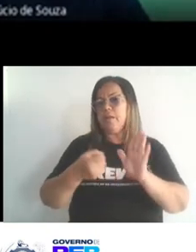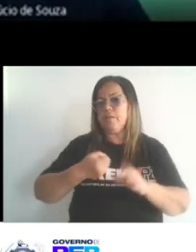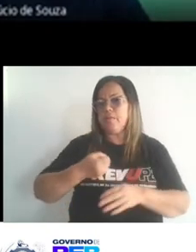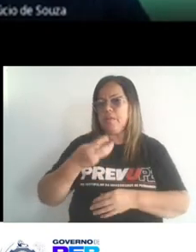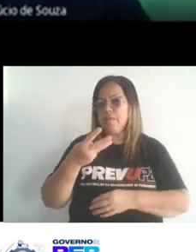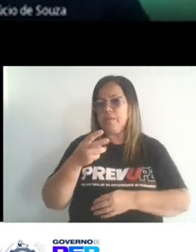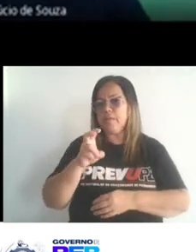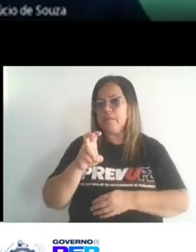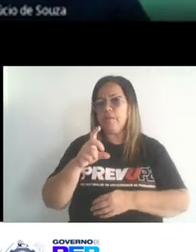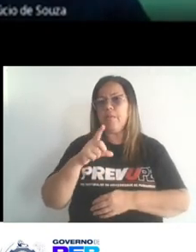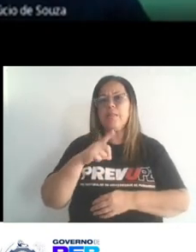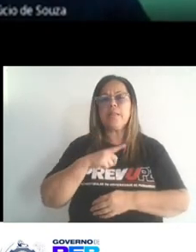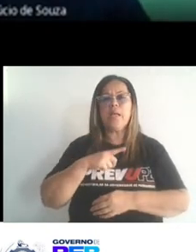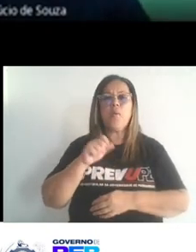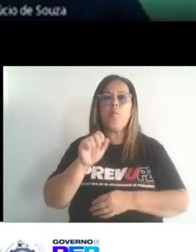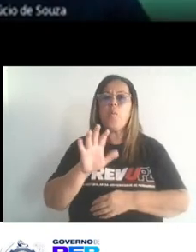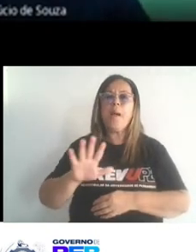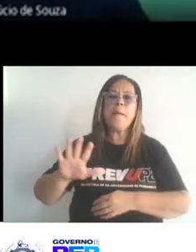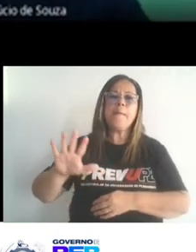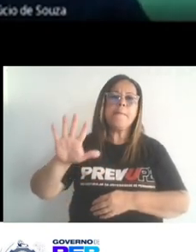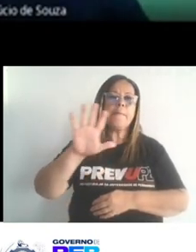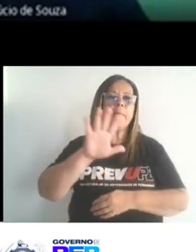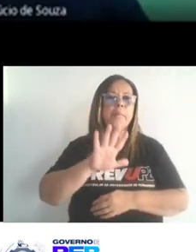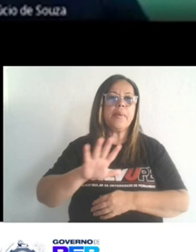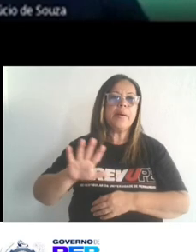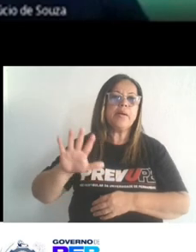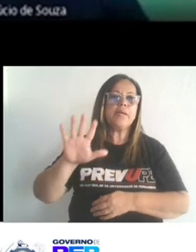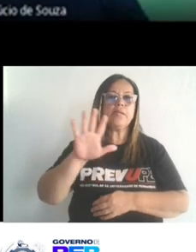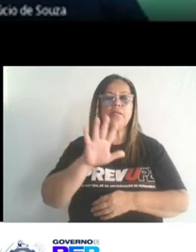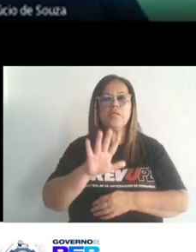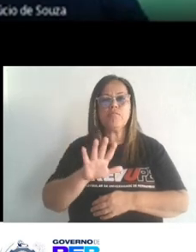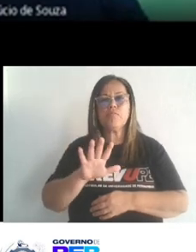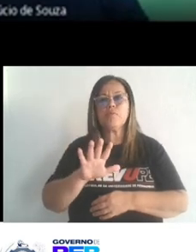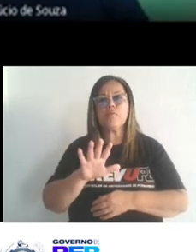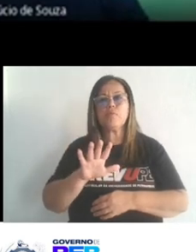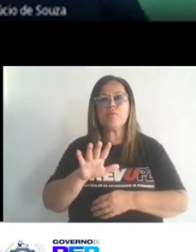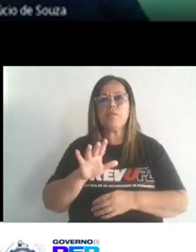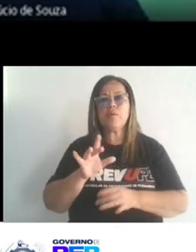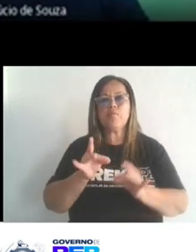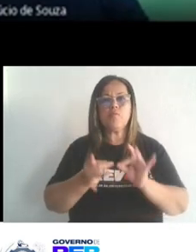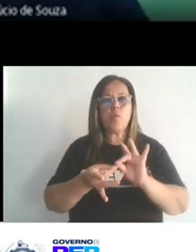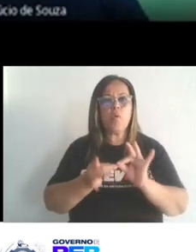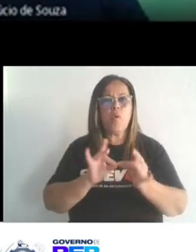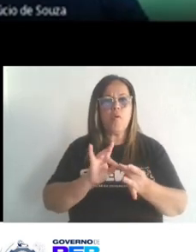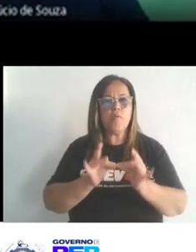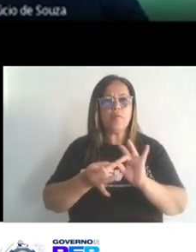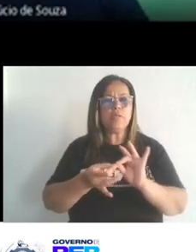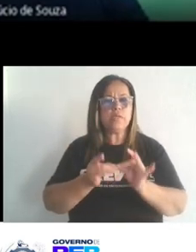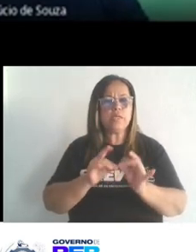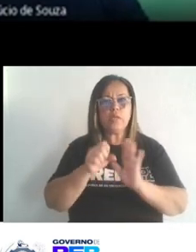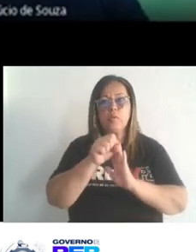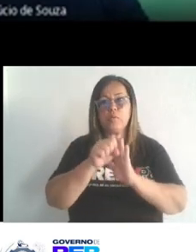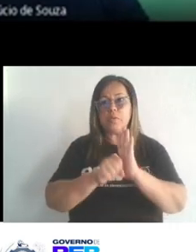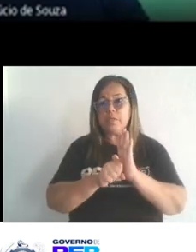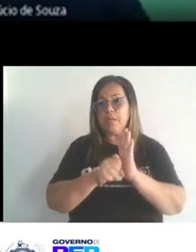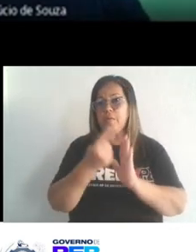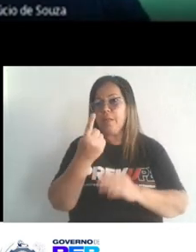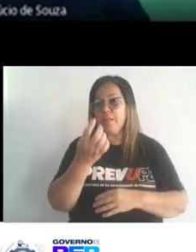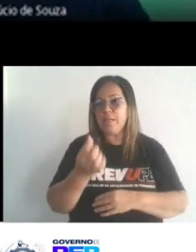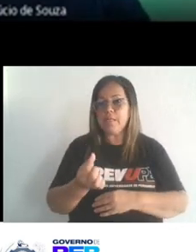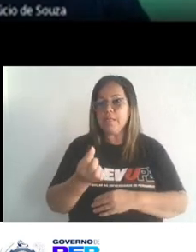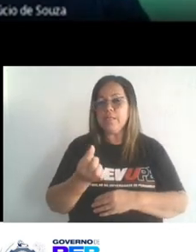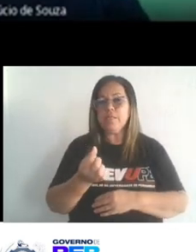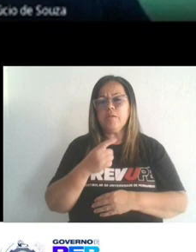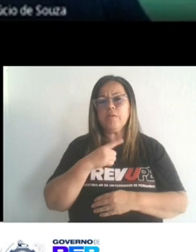imagem da imprensa de Gutenberg de uma oficina tipográfica do século XVI onde saíram